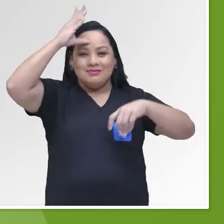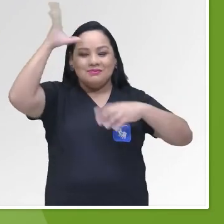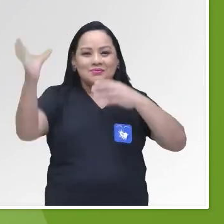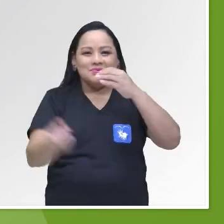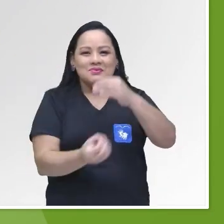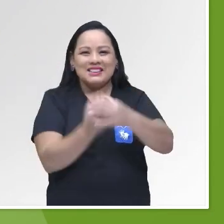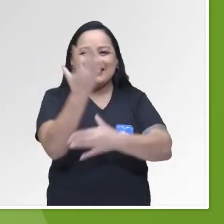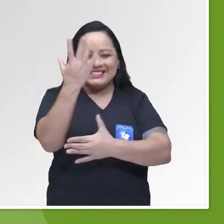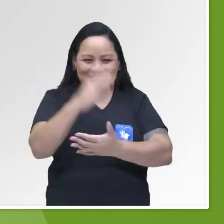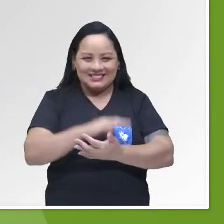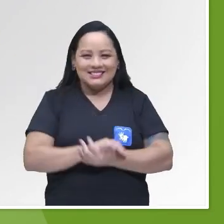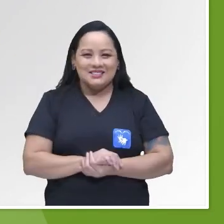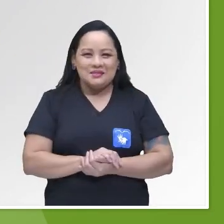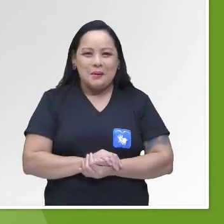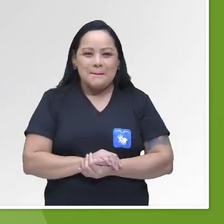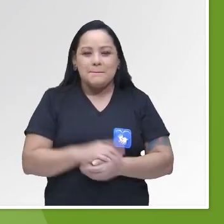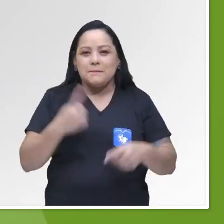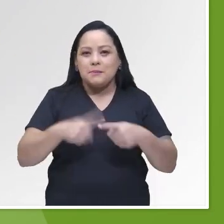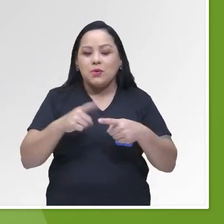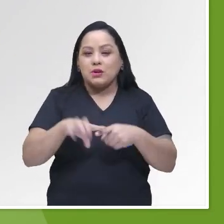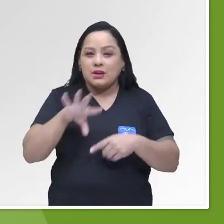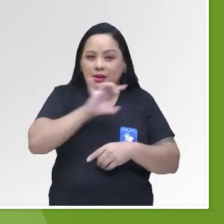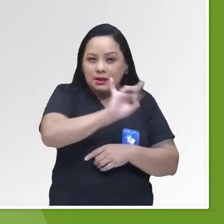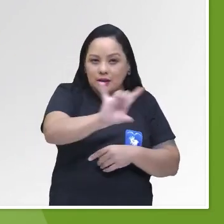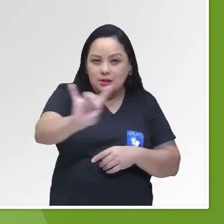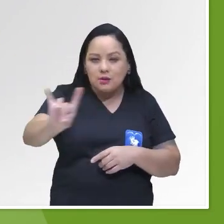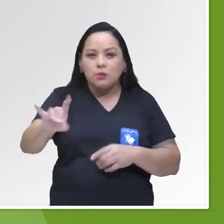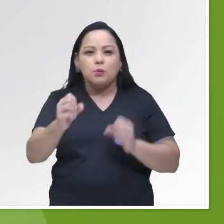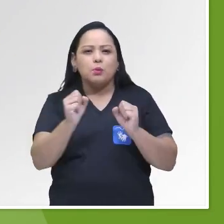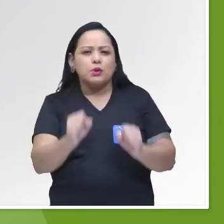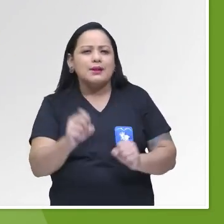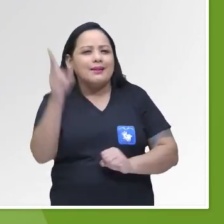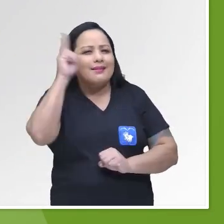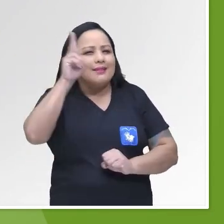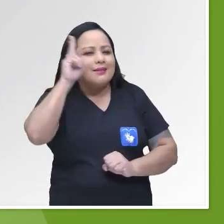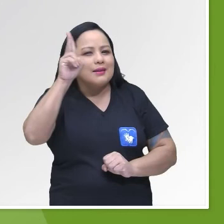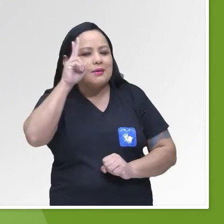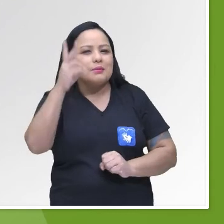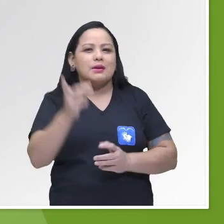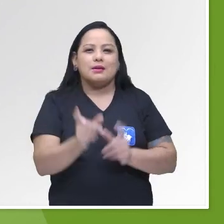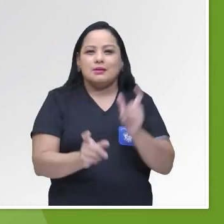criado, né, para que você possa lembrar